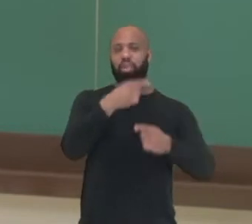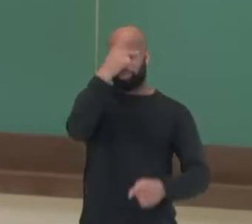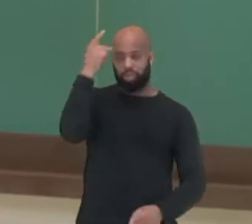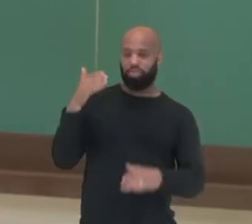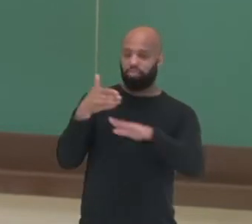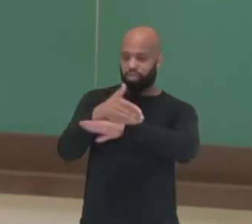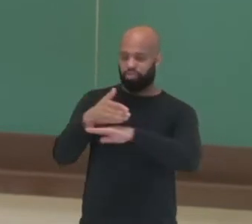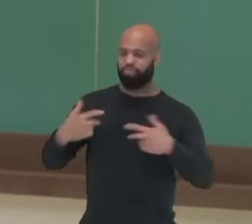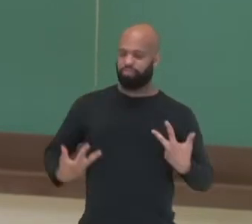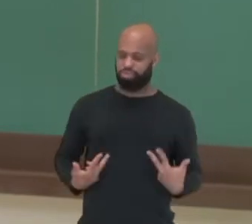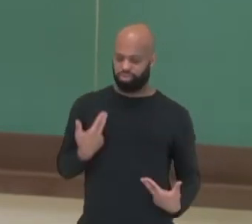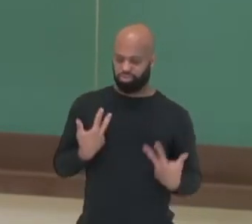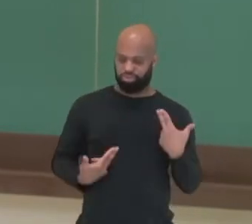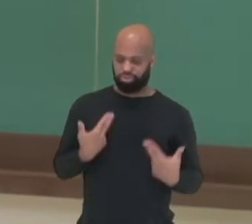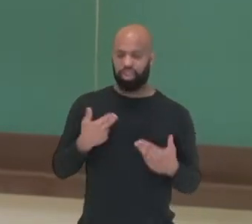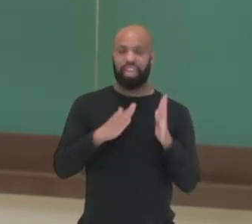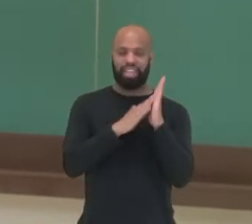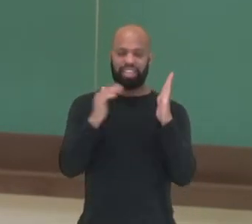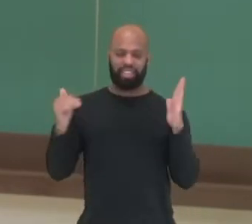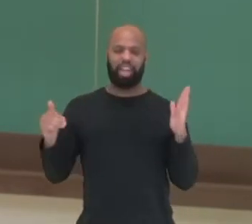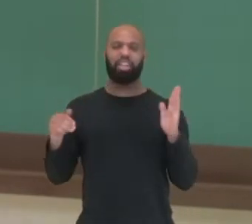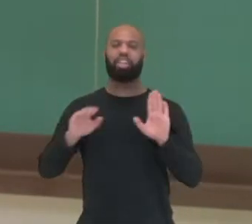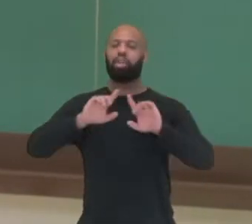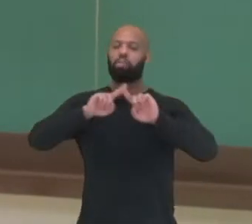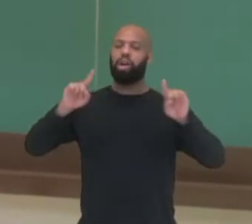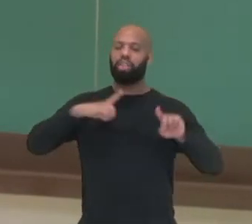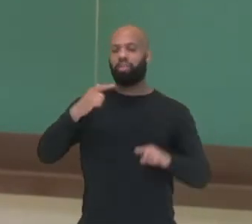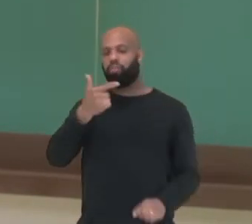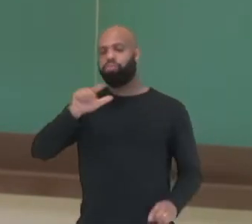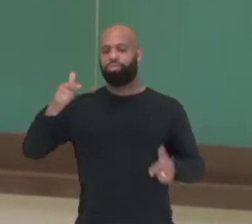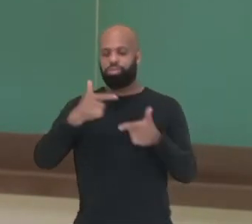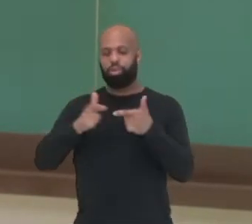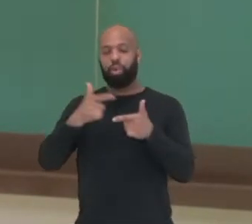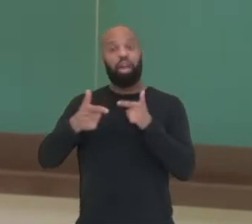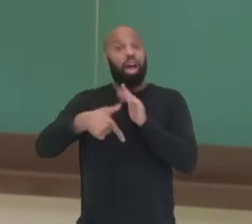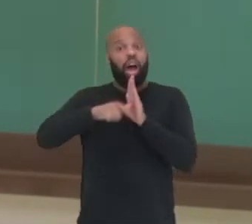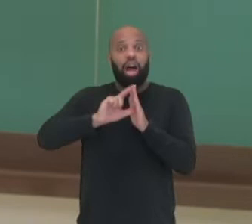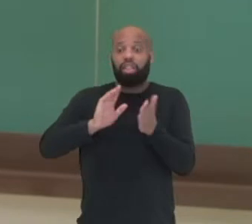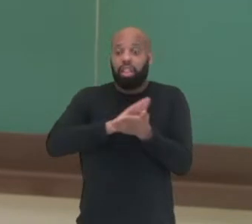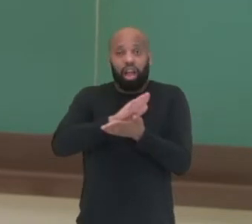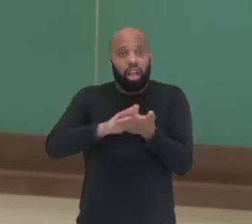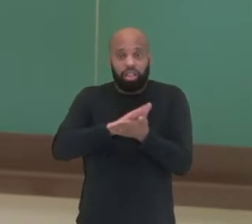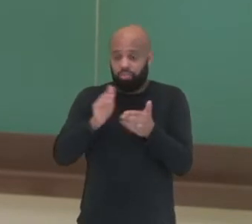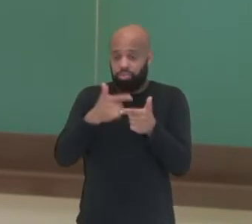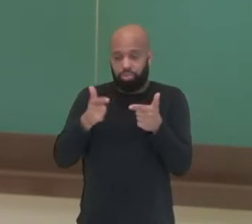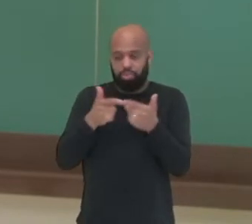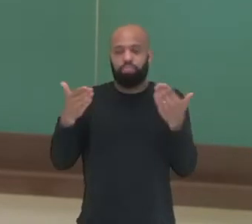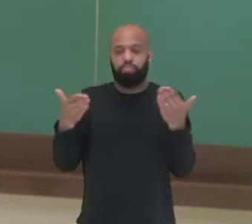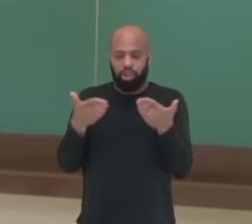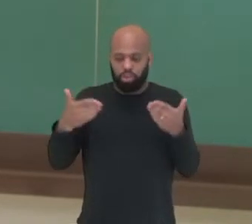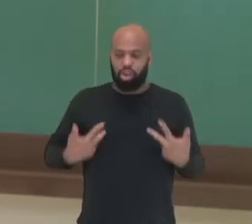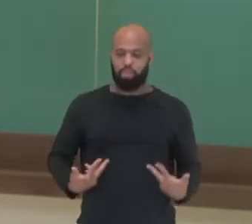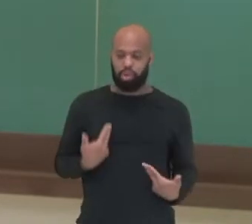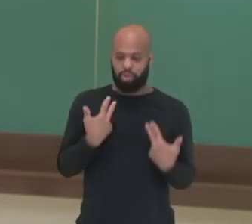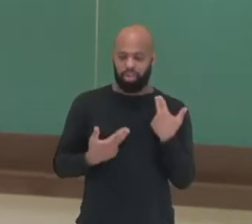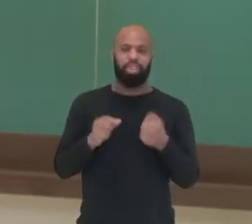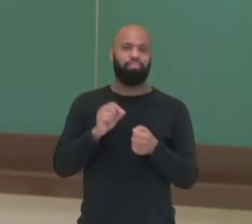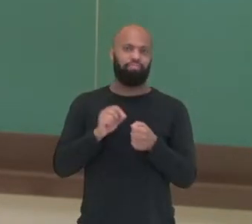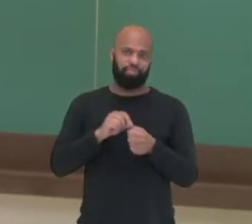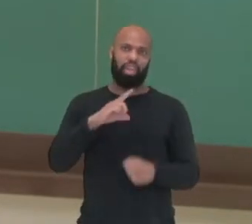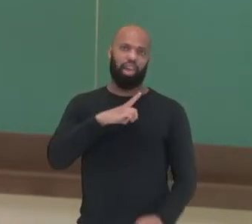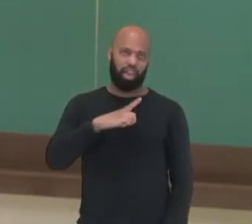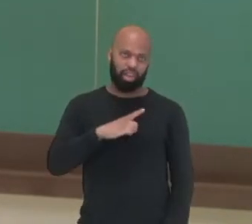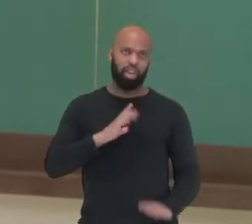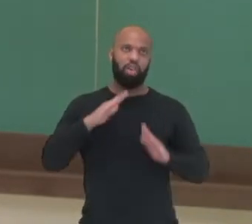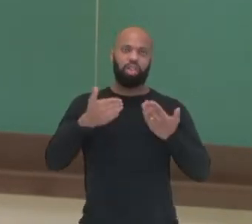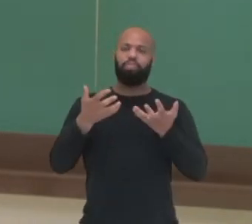cirurgia estética e acarretou em outros diversos problemas que ela não tinha, tá? Então, a busca pelo corpo